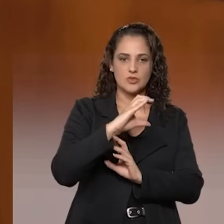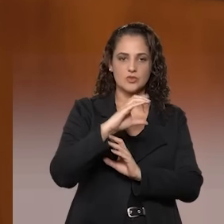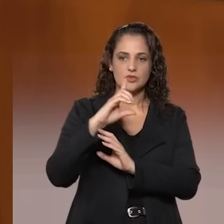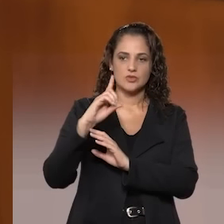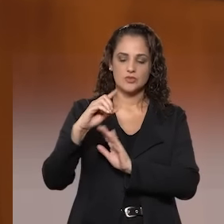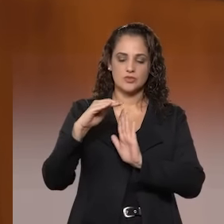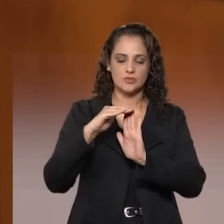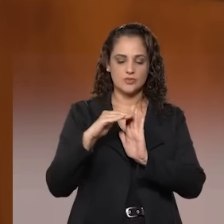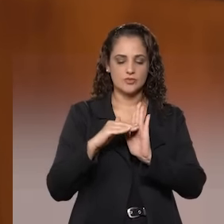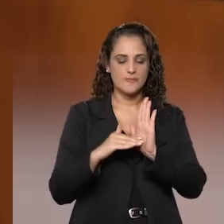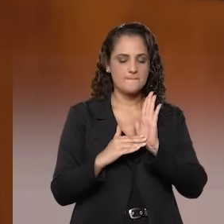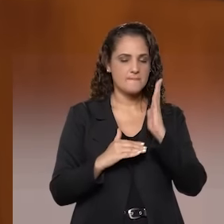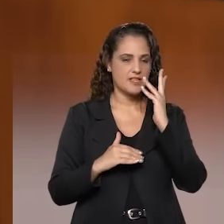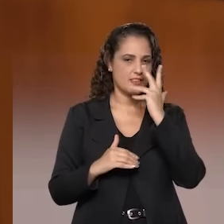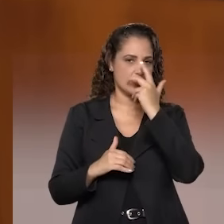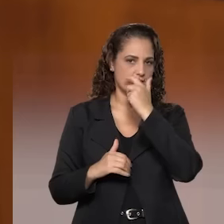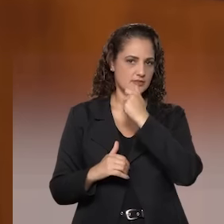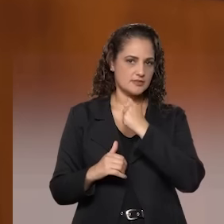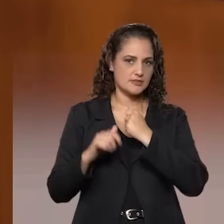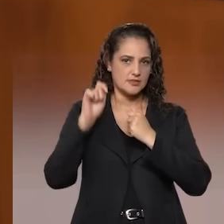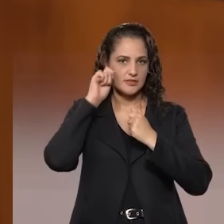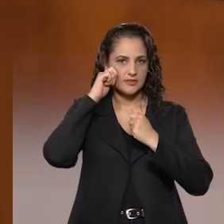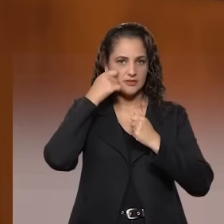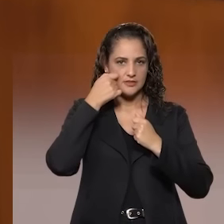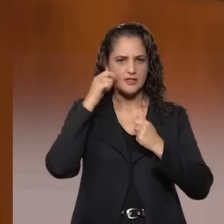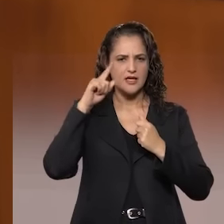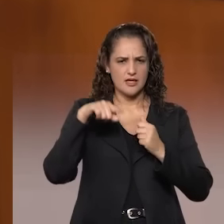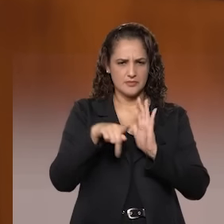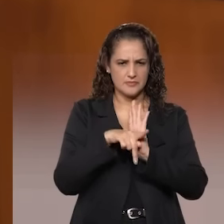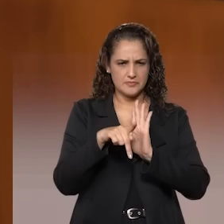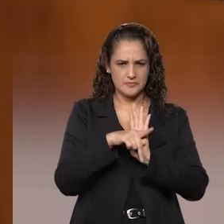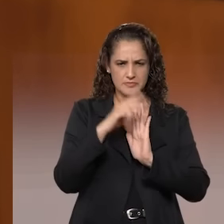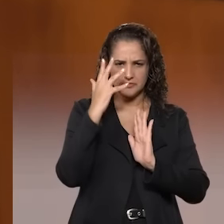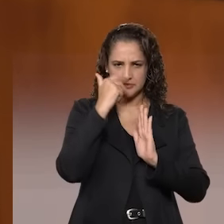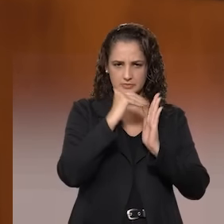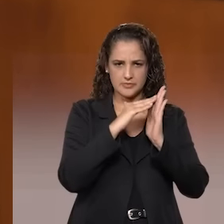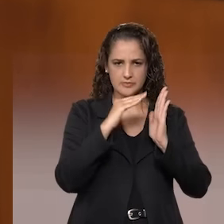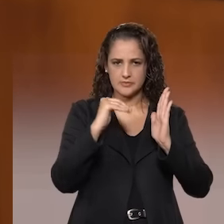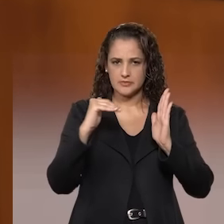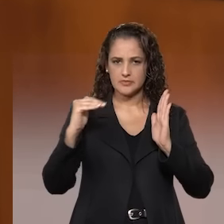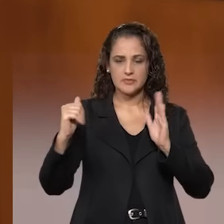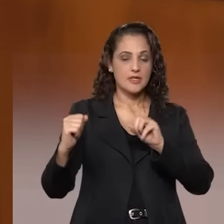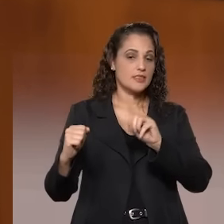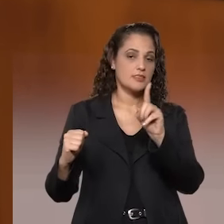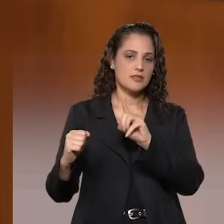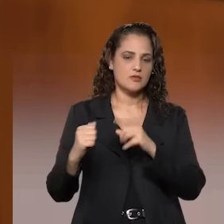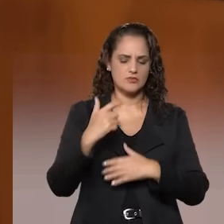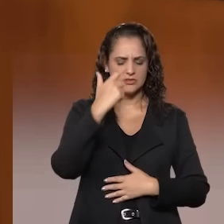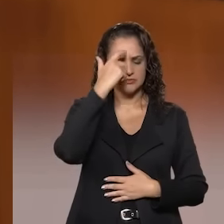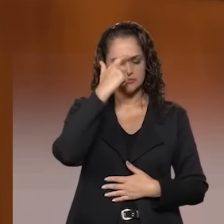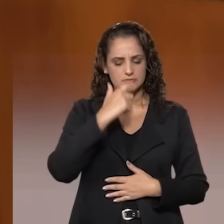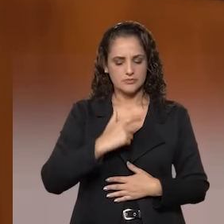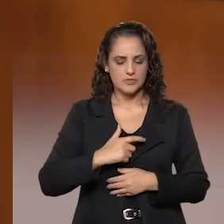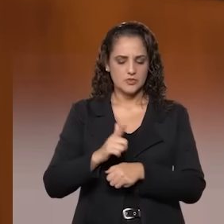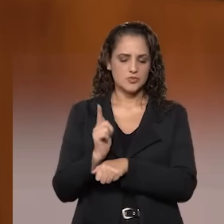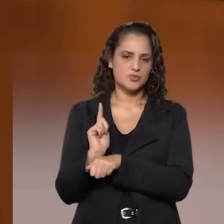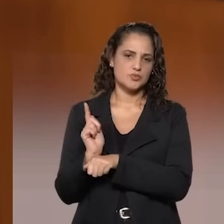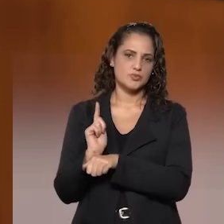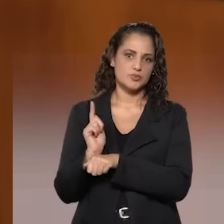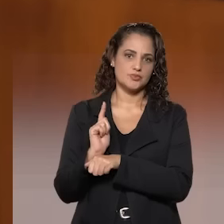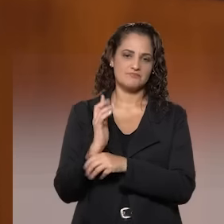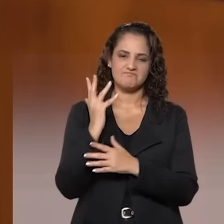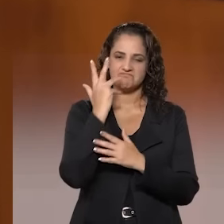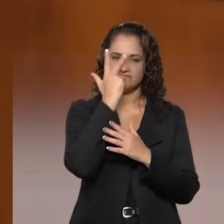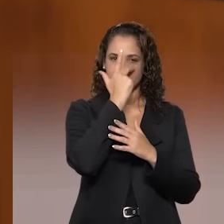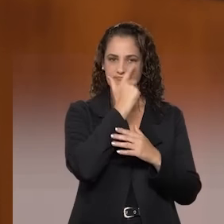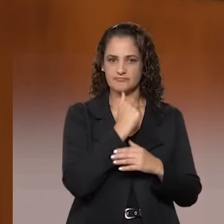embelezamento estético é a beleza do ser gestor né no segmento de Beleza Negra